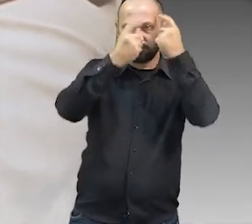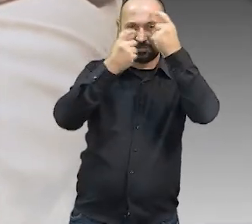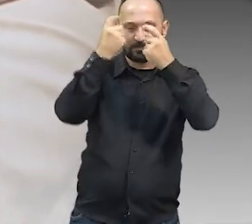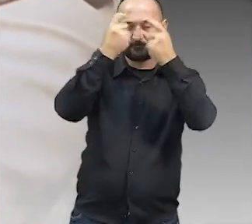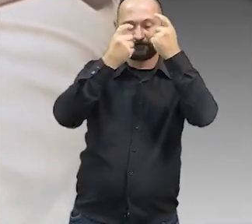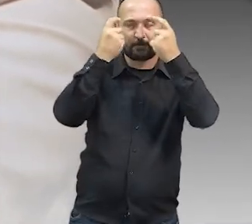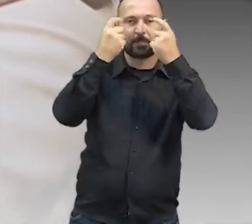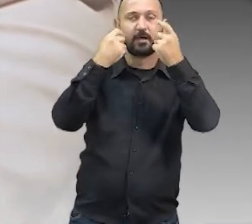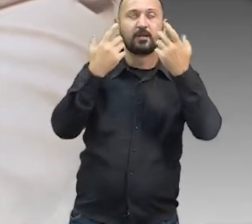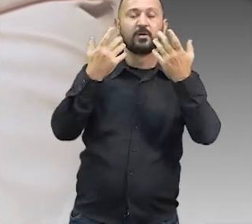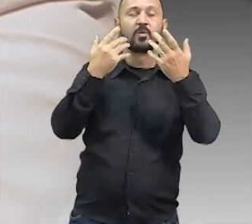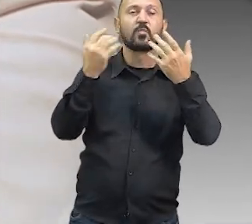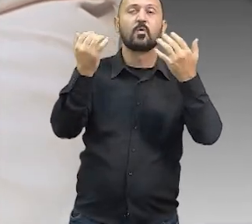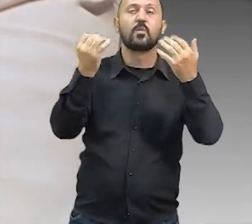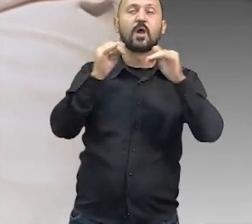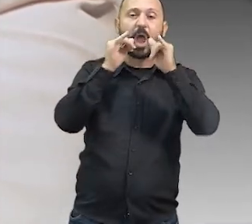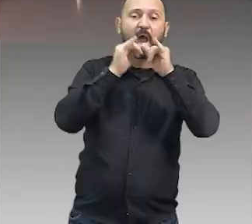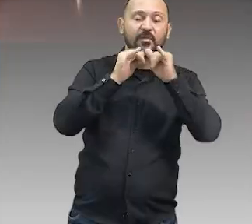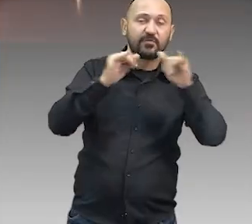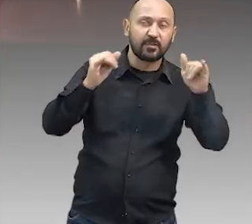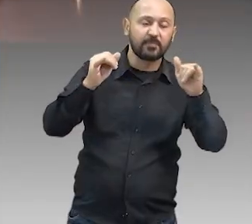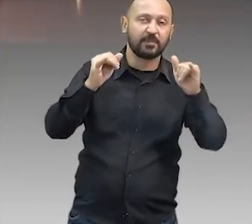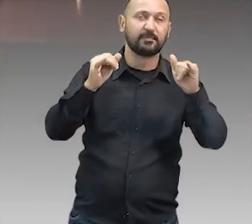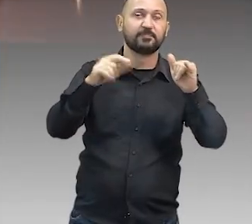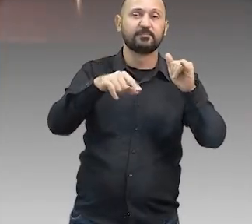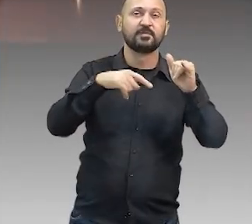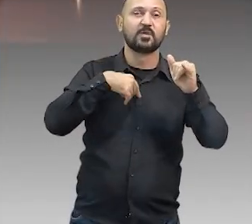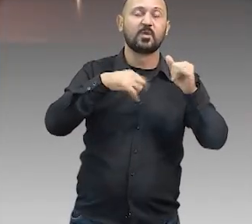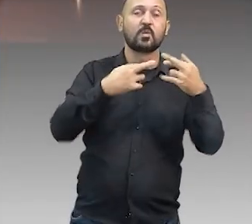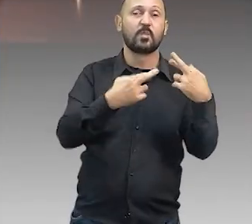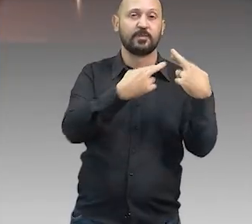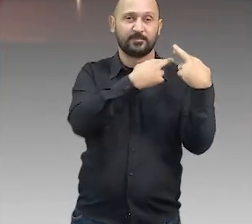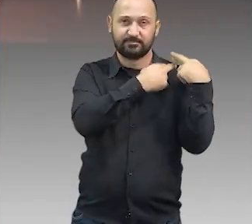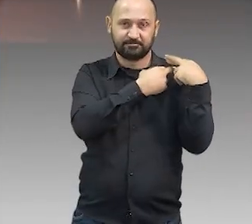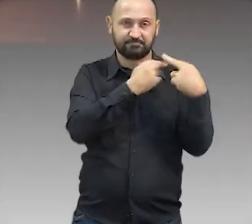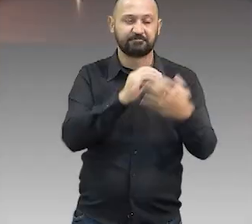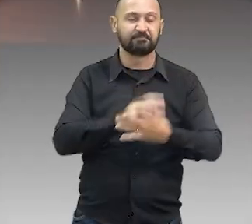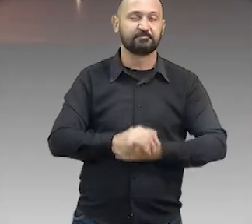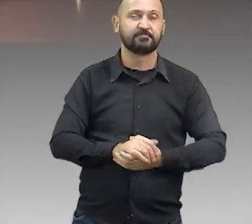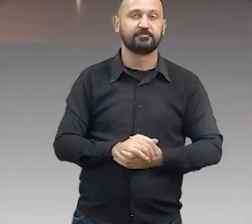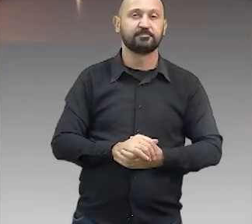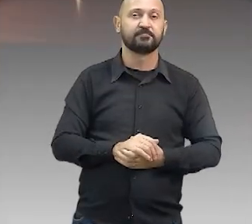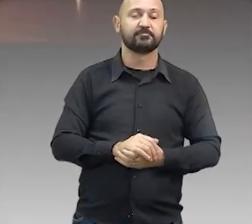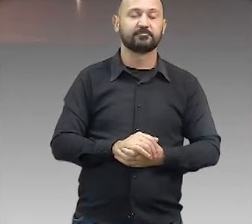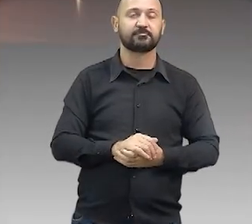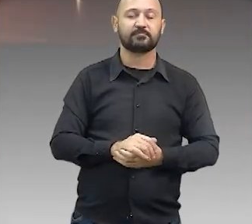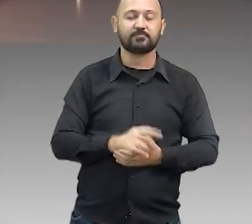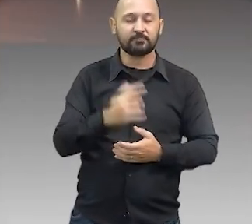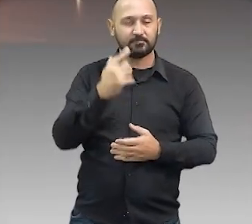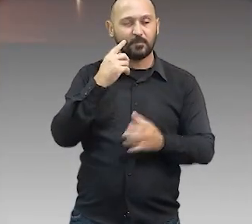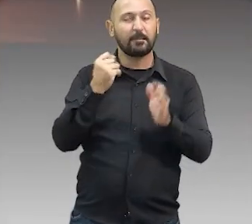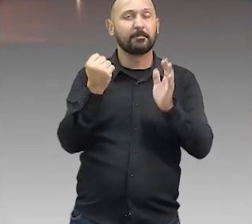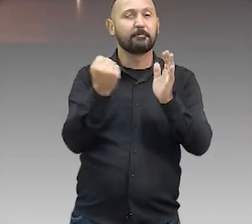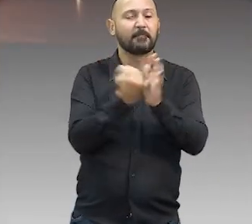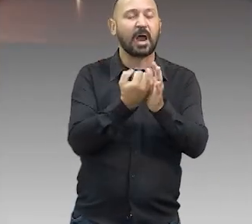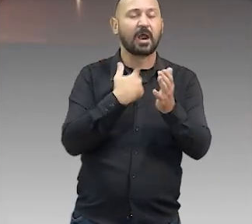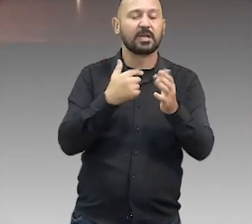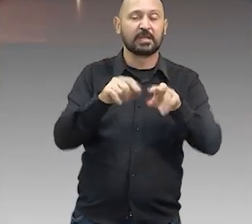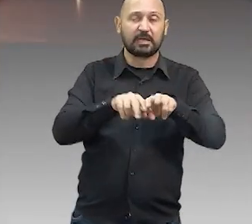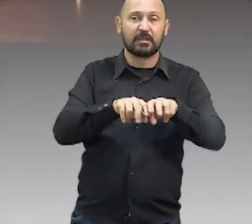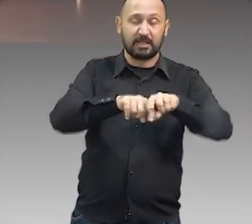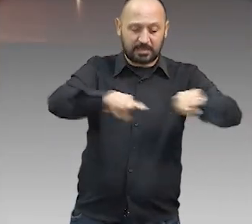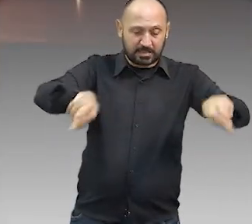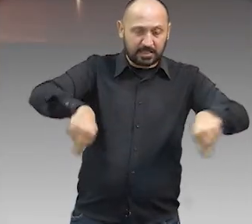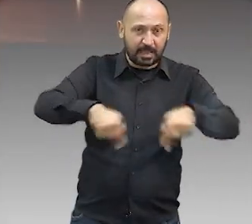informar com responsabilidade. Isso é uma marca que na minha redação, no meu jornal, o pessoal